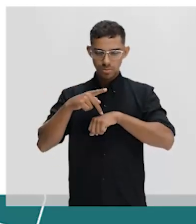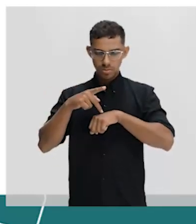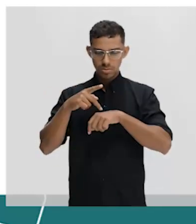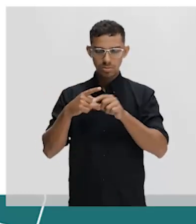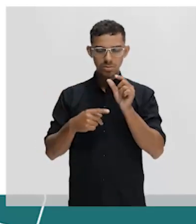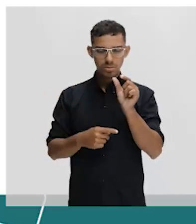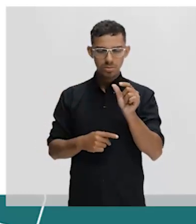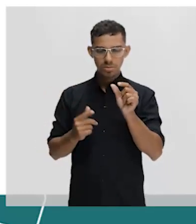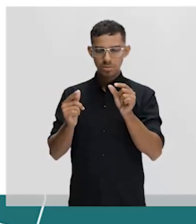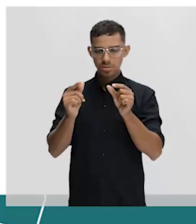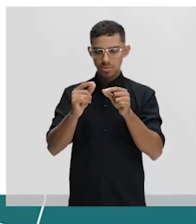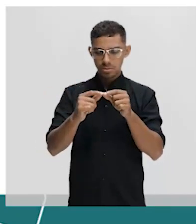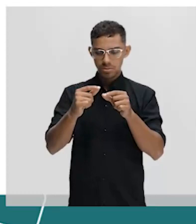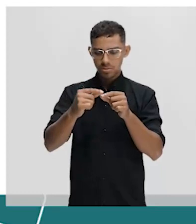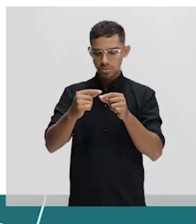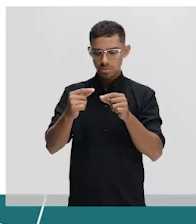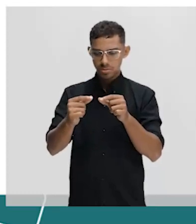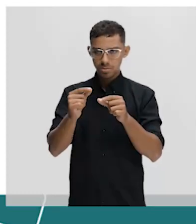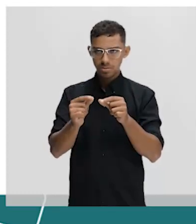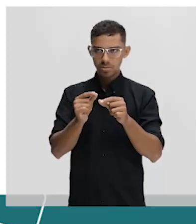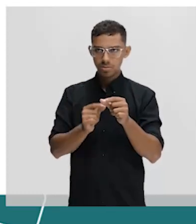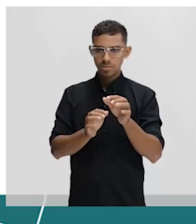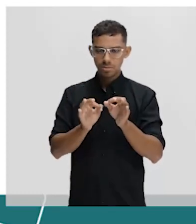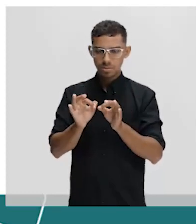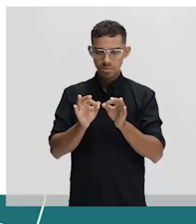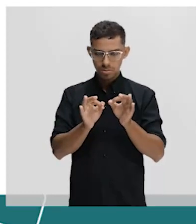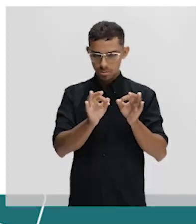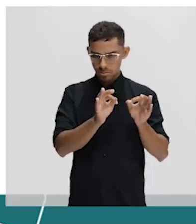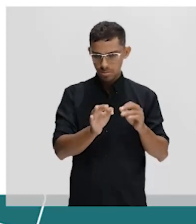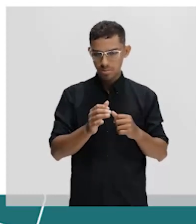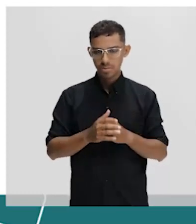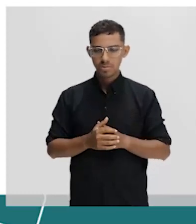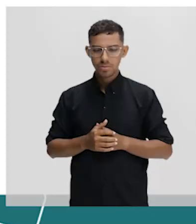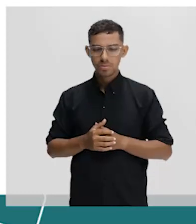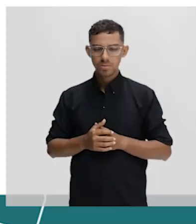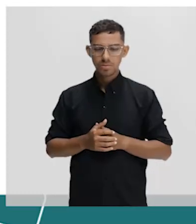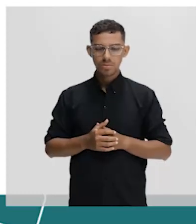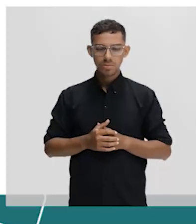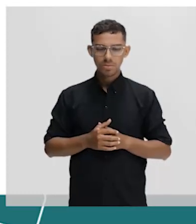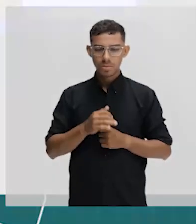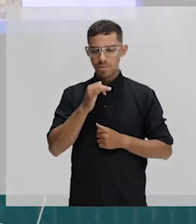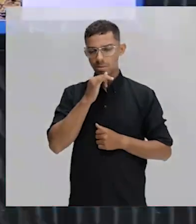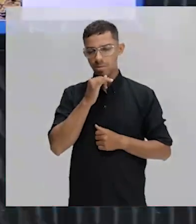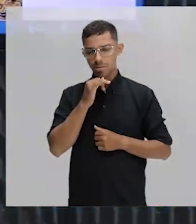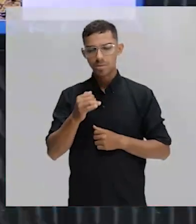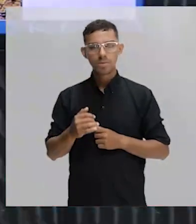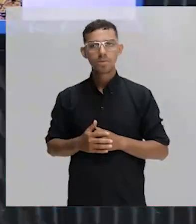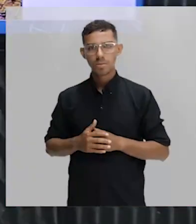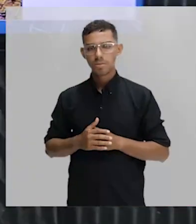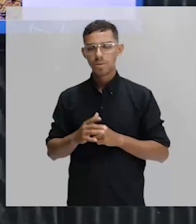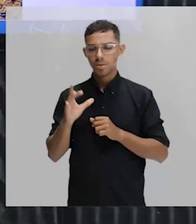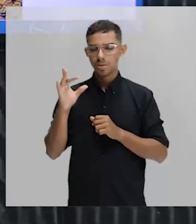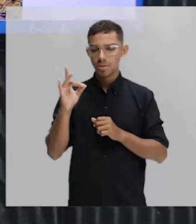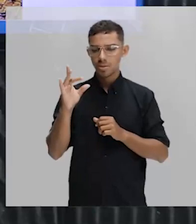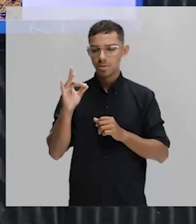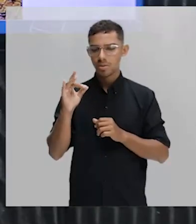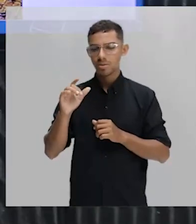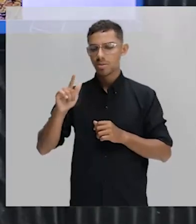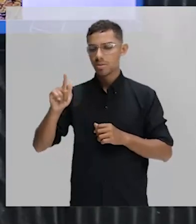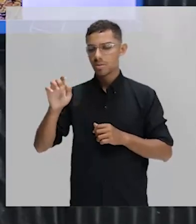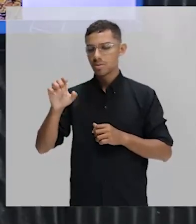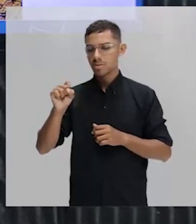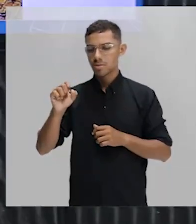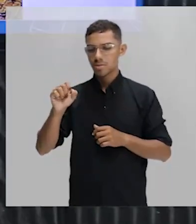pequena colada uma do lado da outra, e entre os passos, entre as pedras, uma mistura de uma cola da época, mais gesso